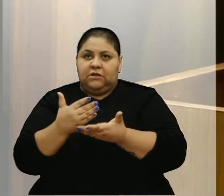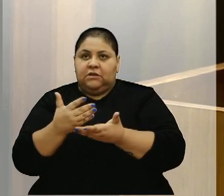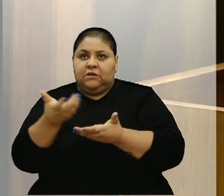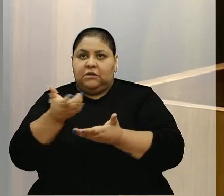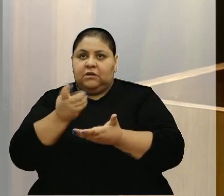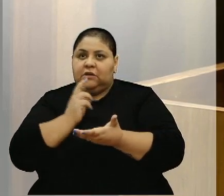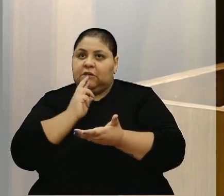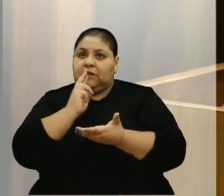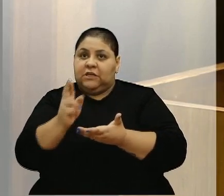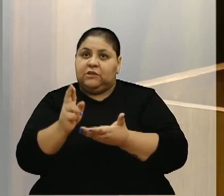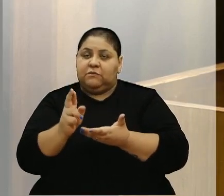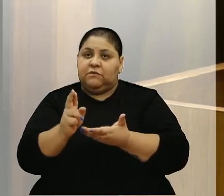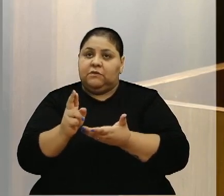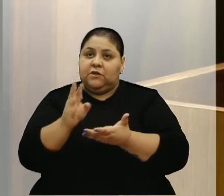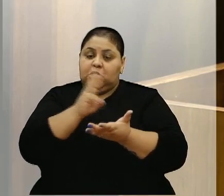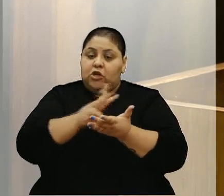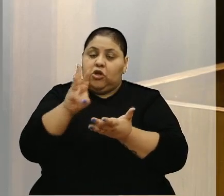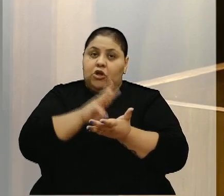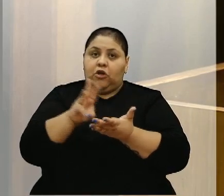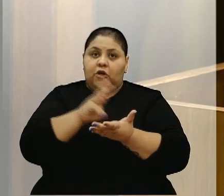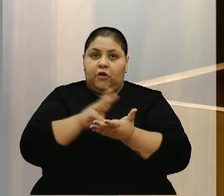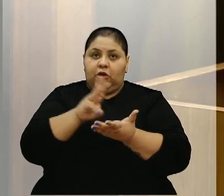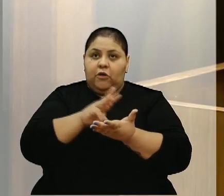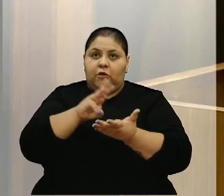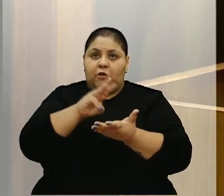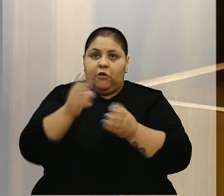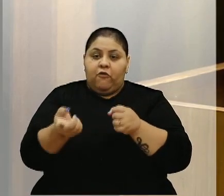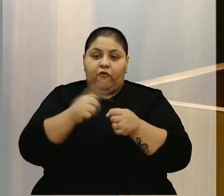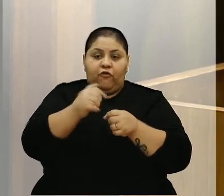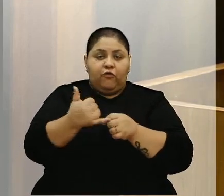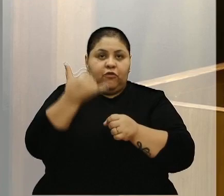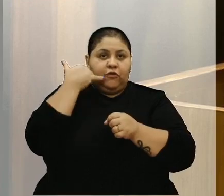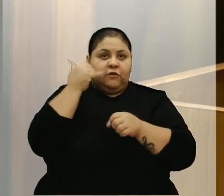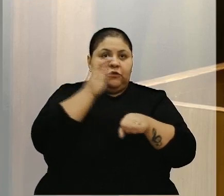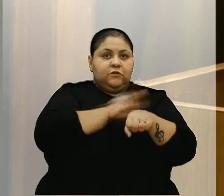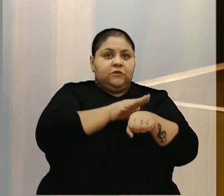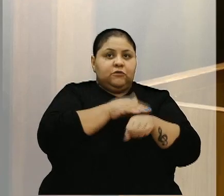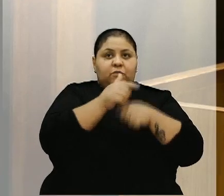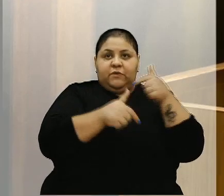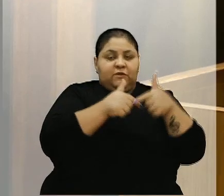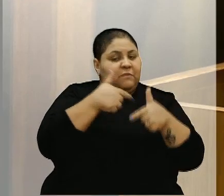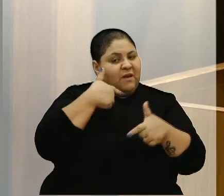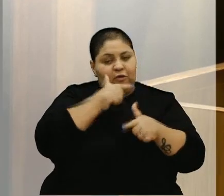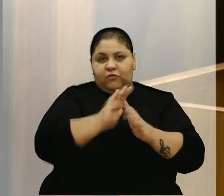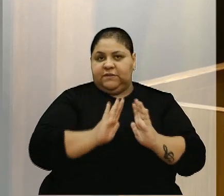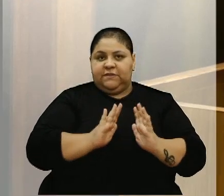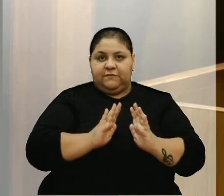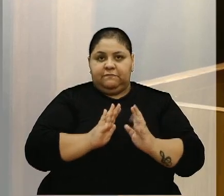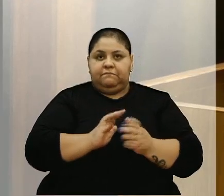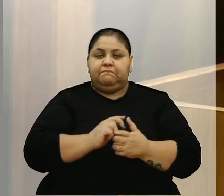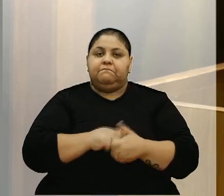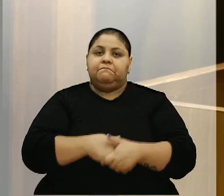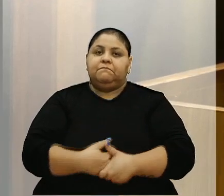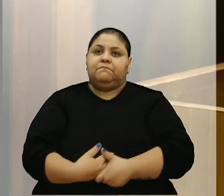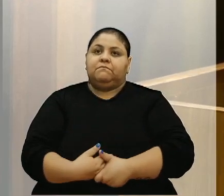responder mensagens, ia respondendo mensagens e retornando ligações, porque no momento do expediente eu não conseguia.